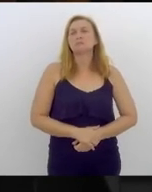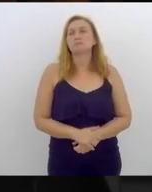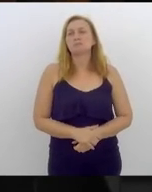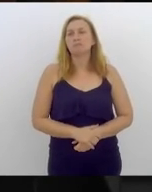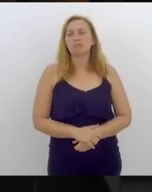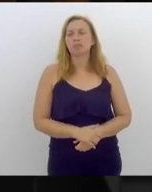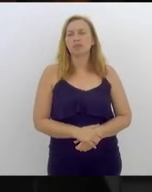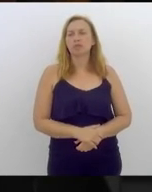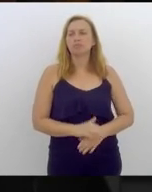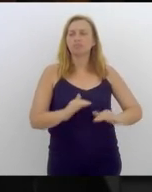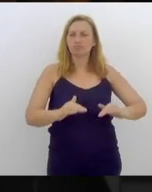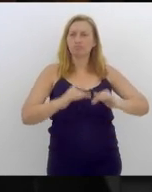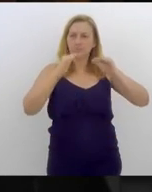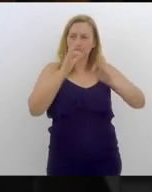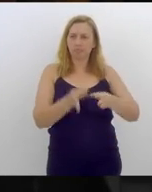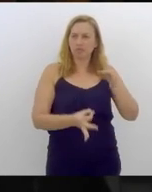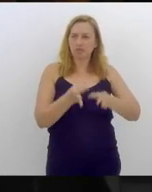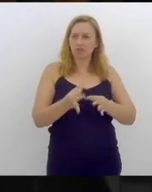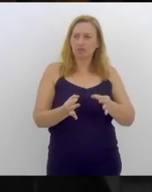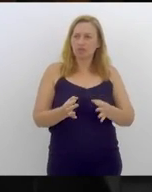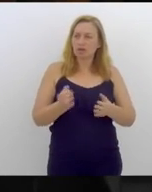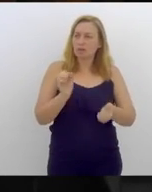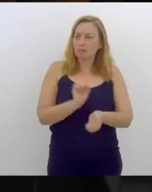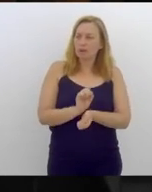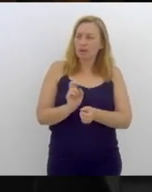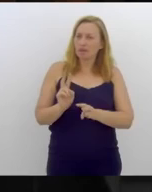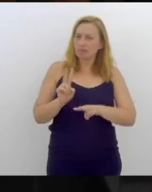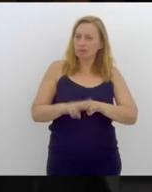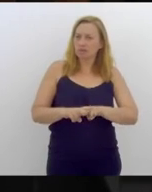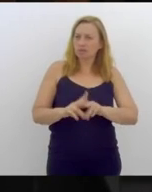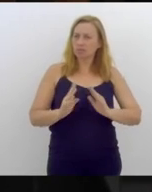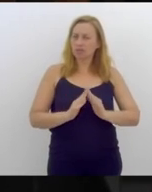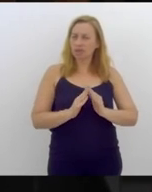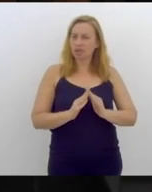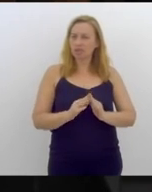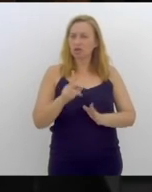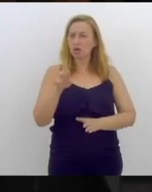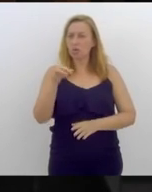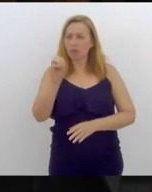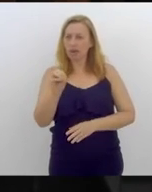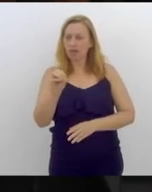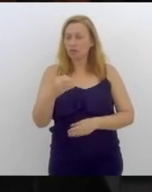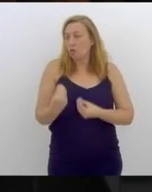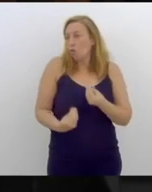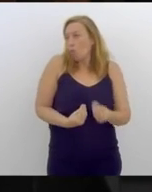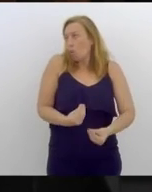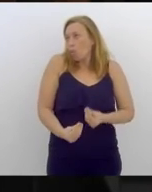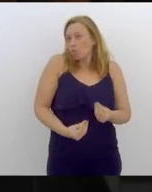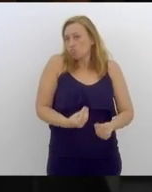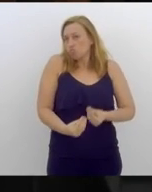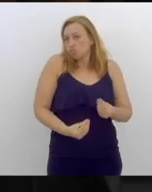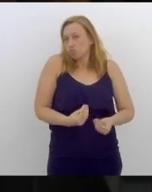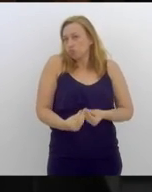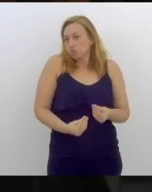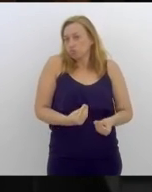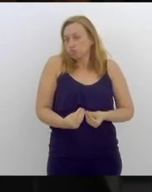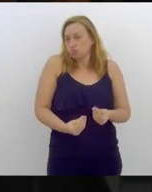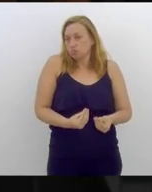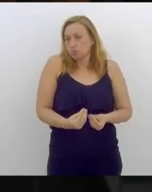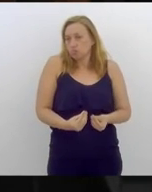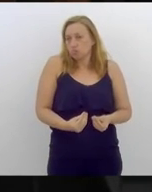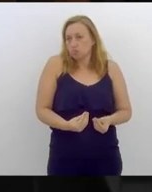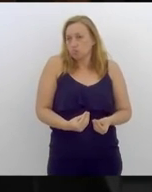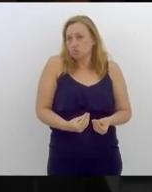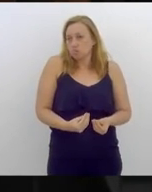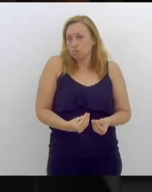o Supremo suspende a prisão domiciliar e o Roberto Jefferson como desfecho trágico